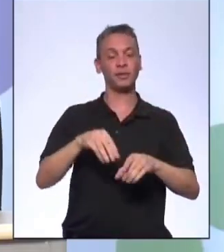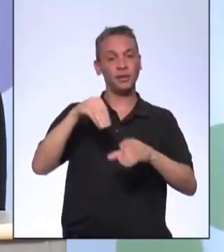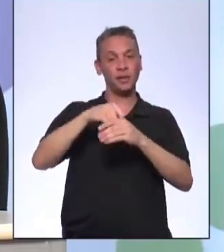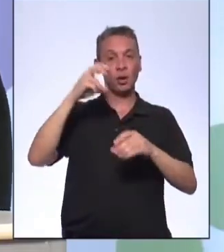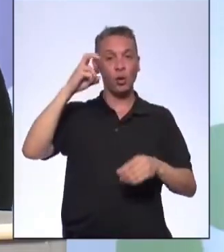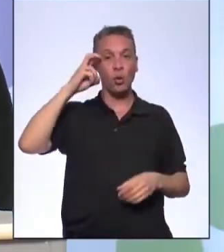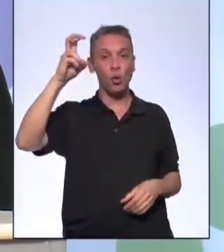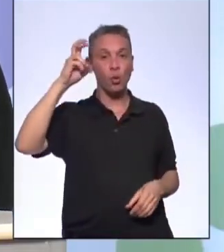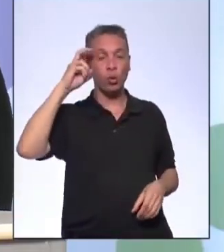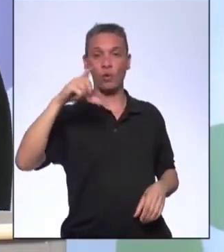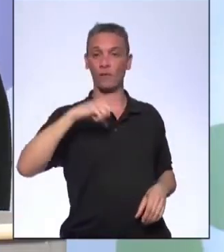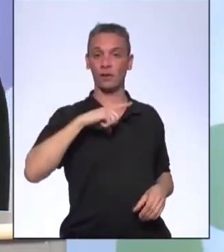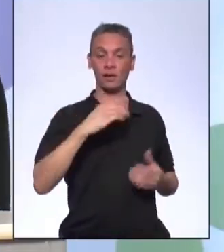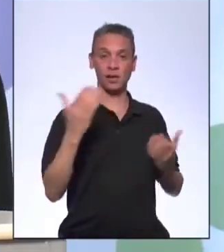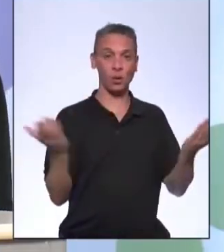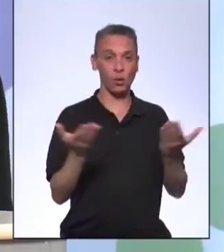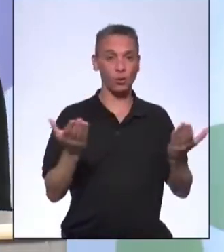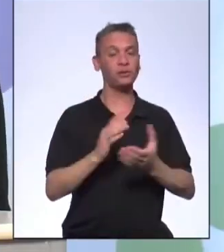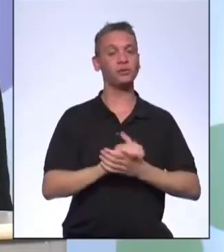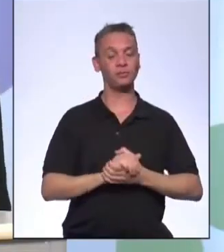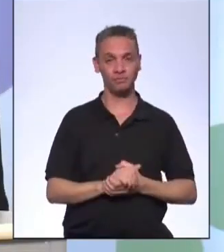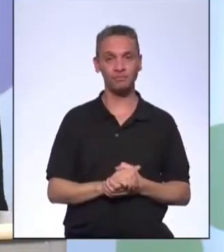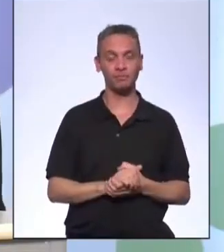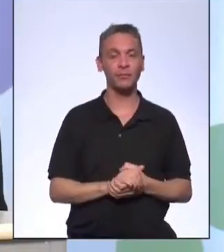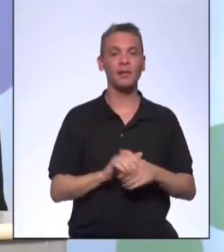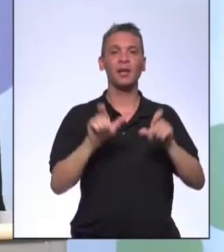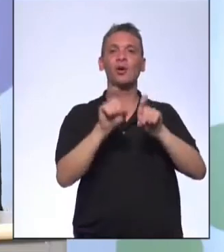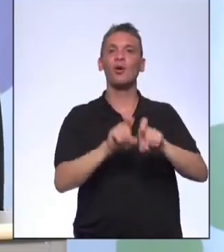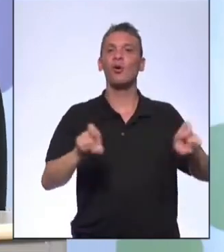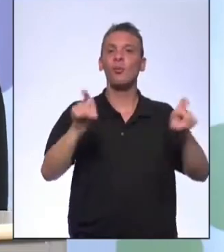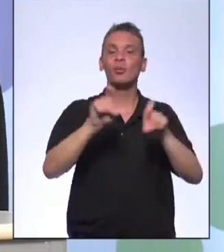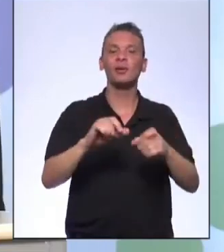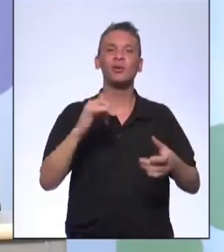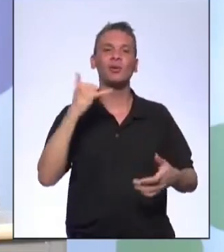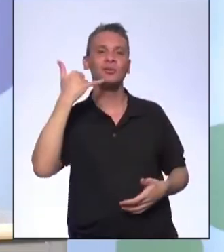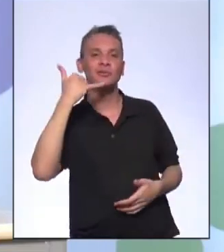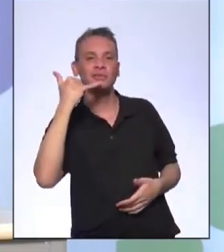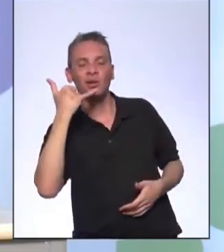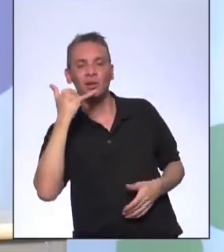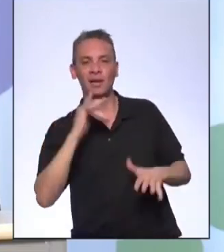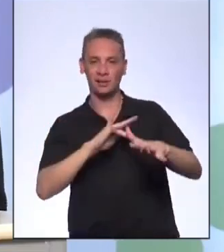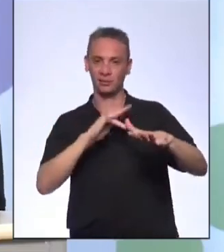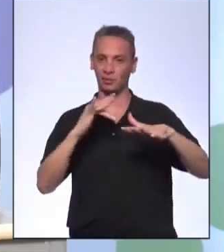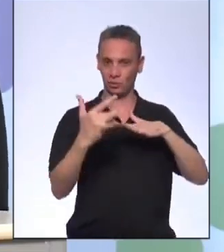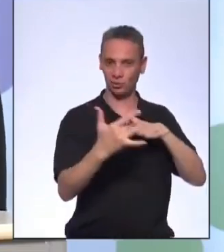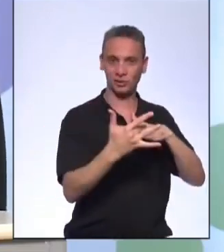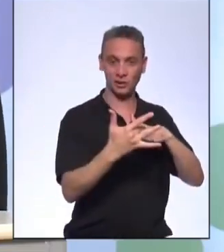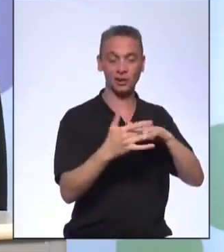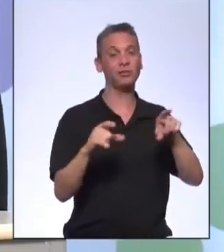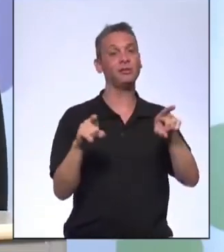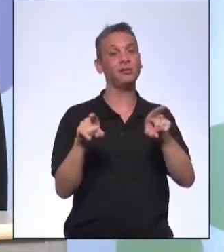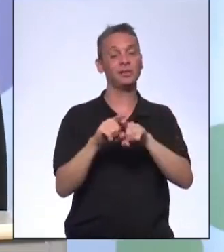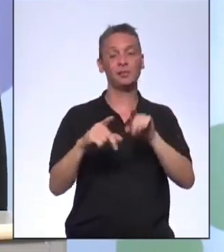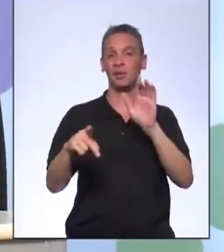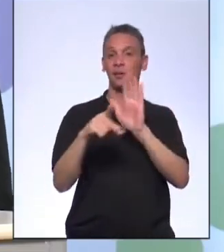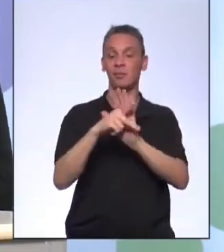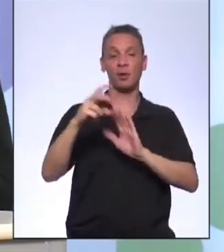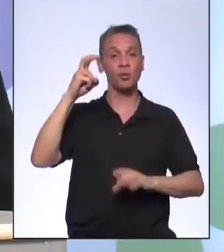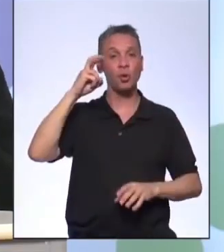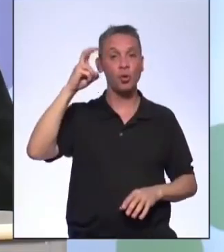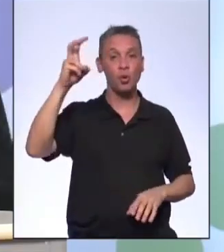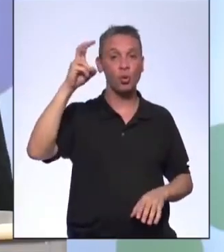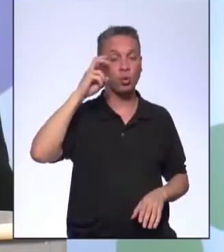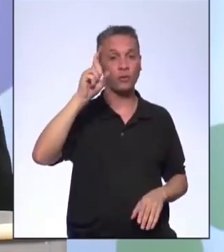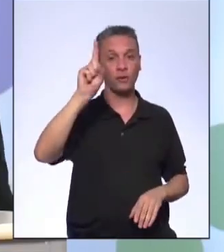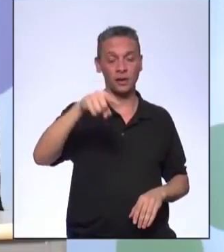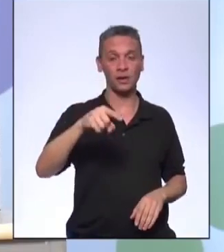da indústria cultural que nós vivemos, que os computadores, os celulares, as redes sociais também são parte da cultura e